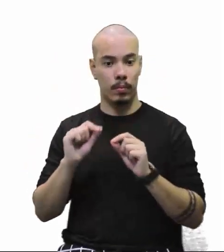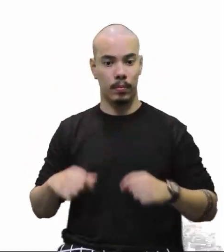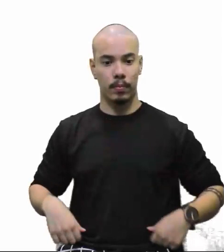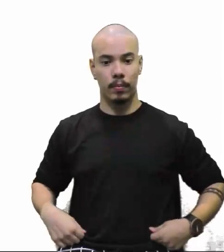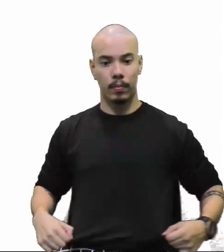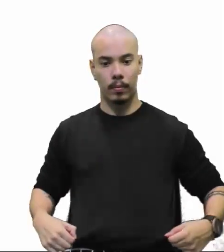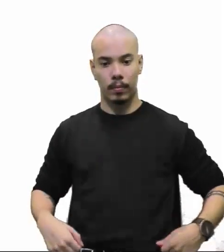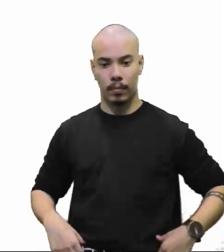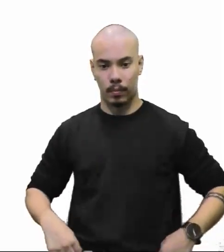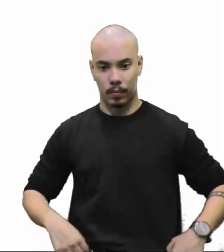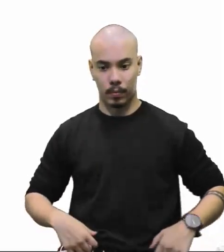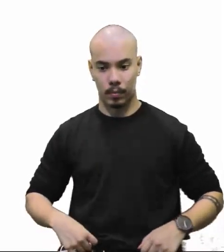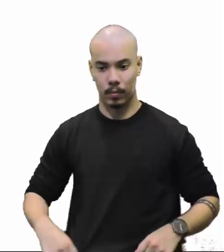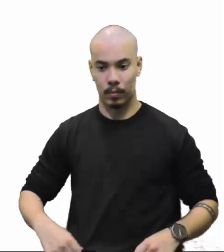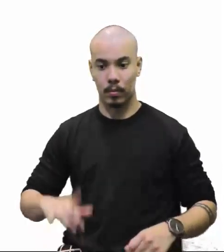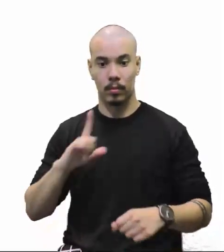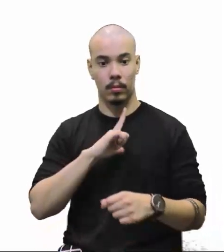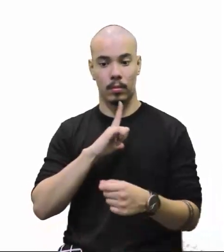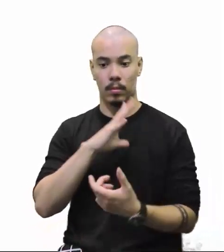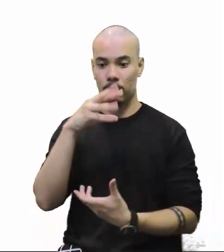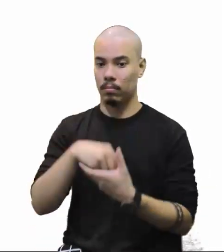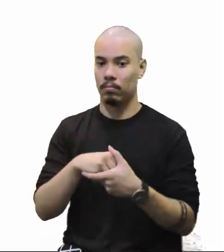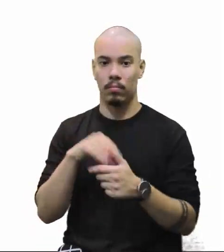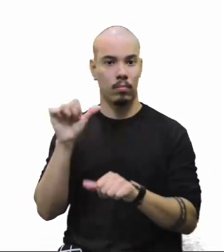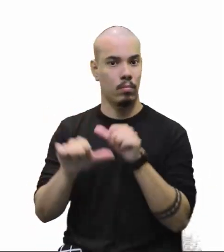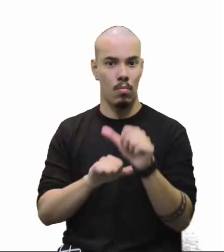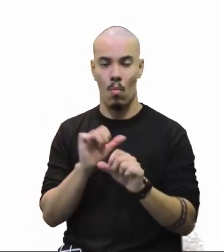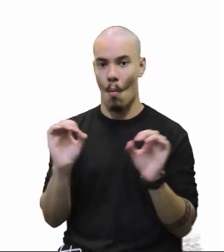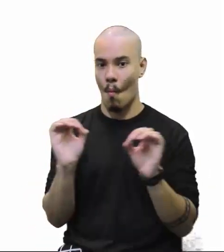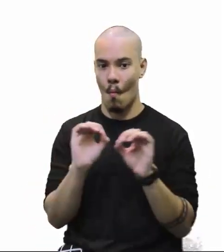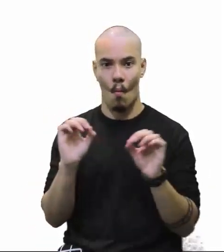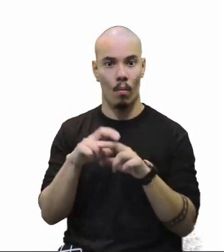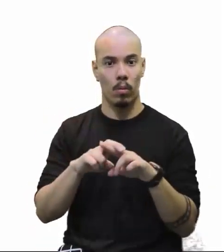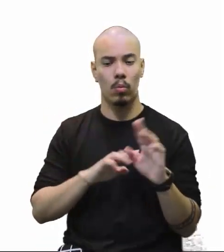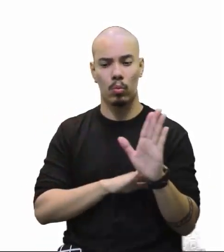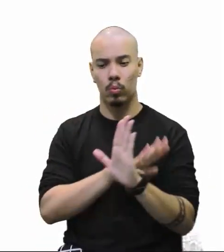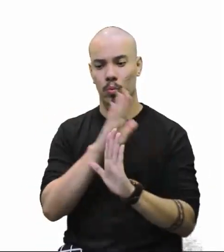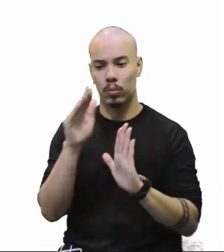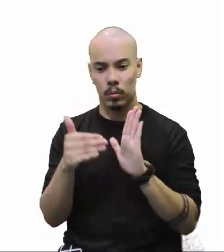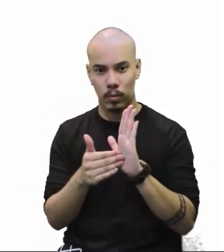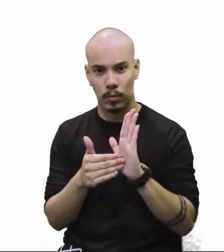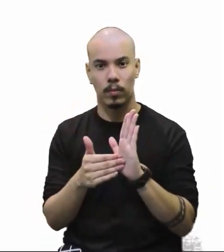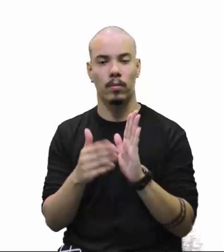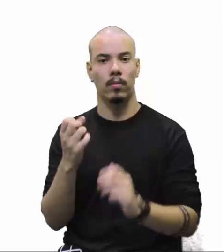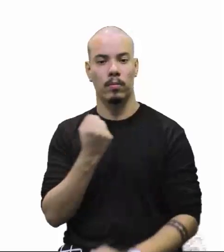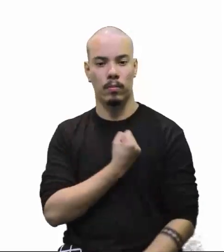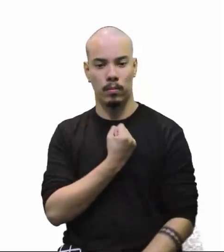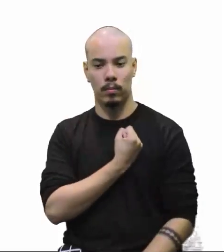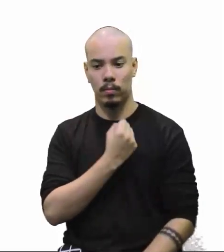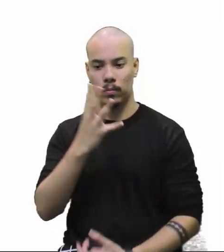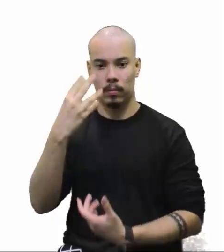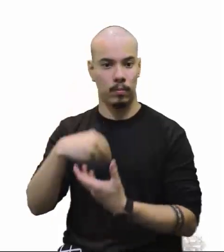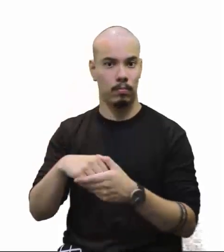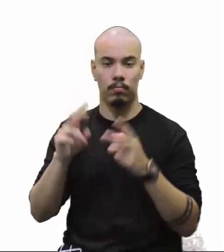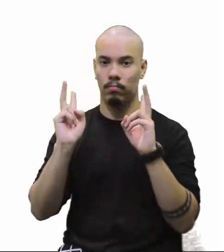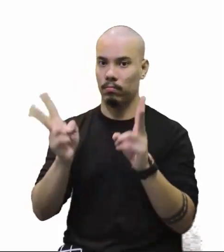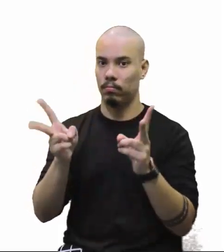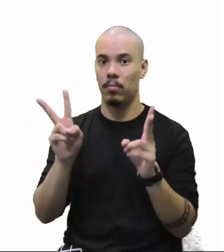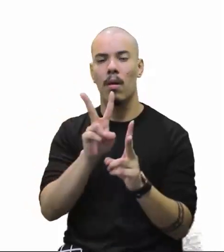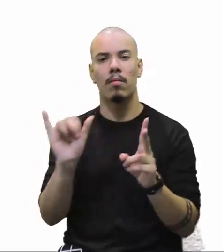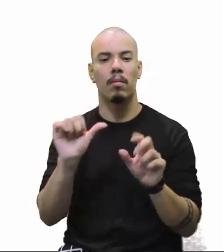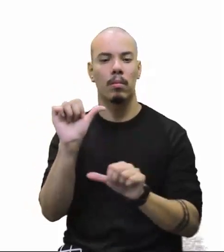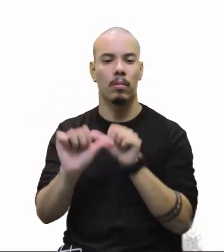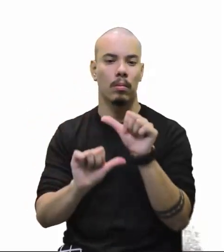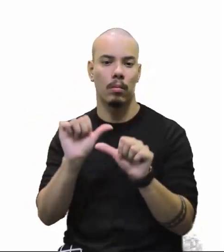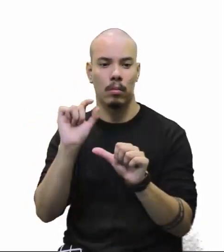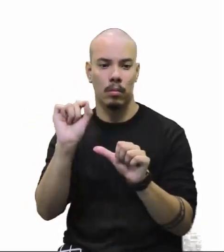a corrente elétrica, ela não muda. Todos os valores em todos os resistores é a mesma. O que vai mudar